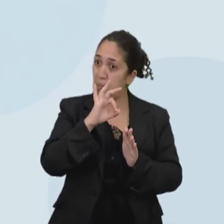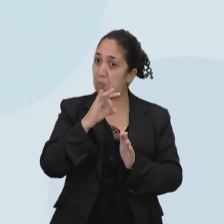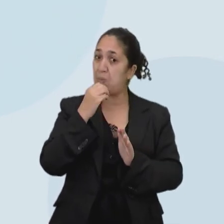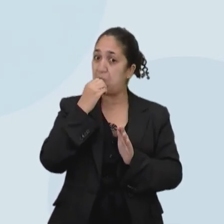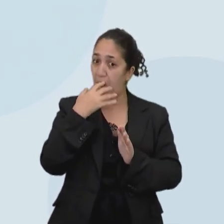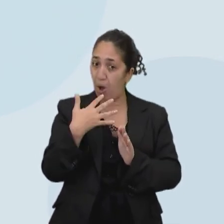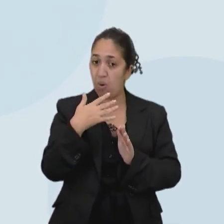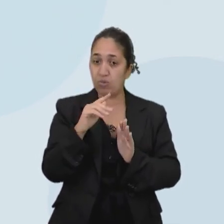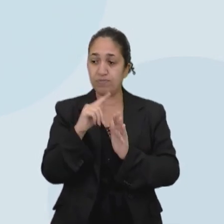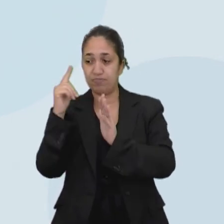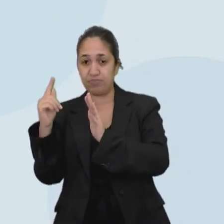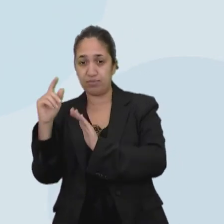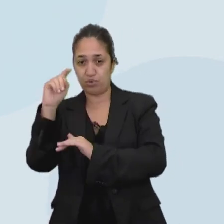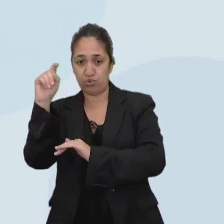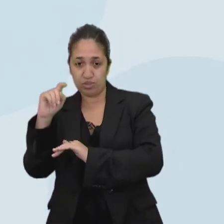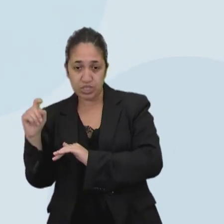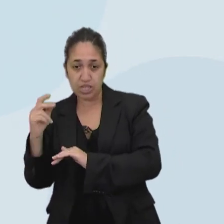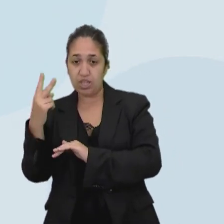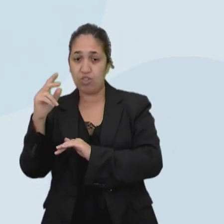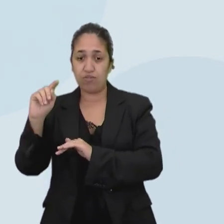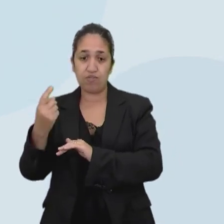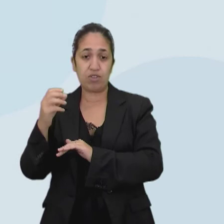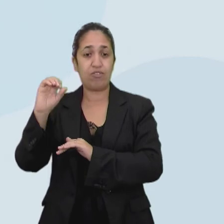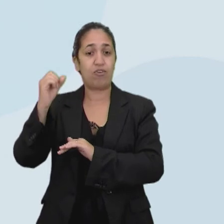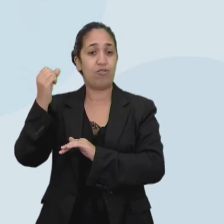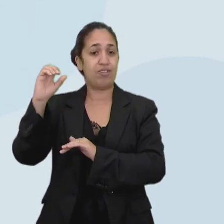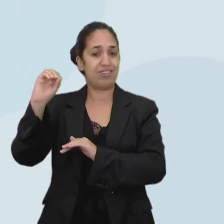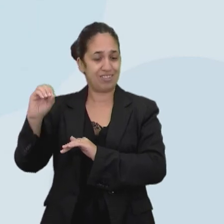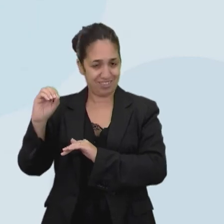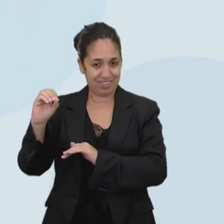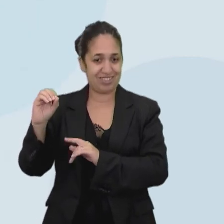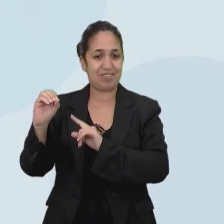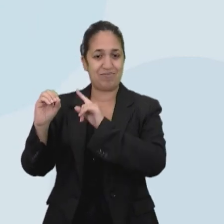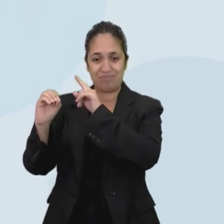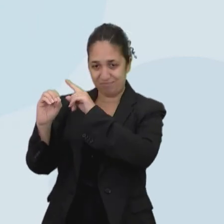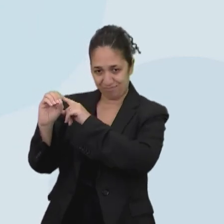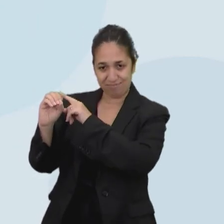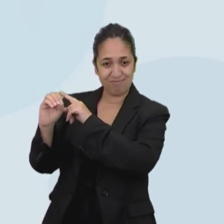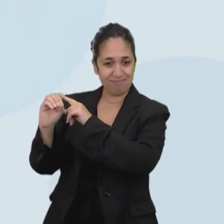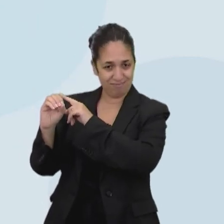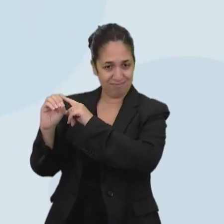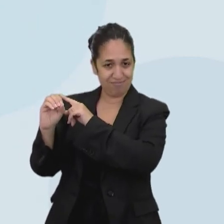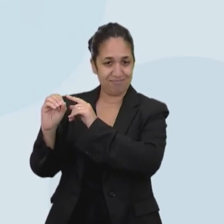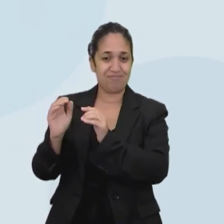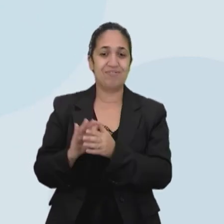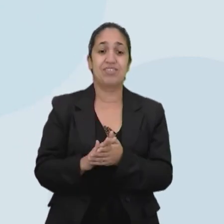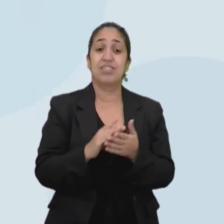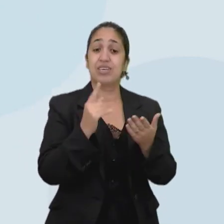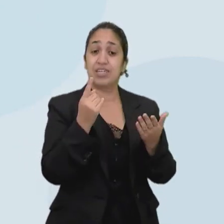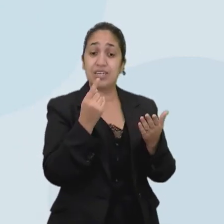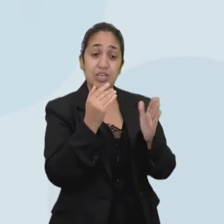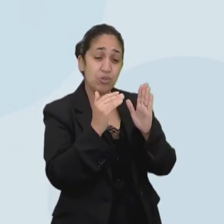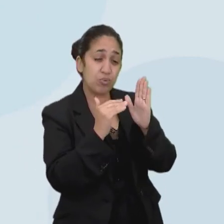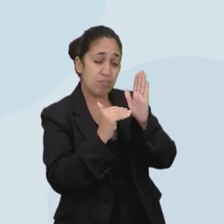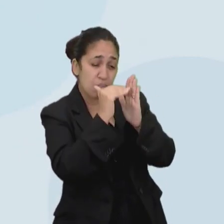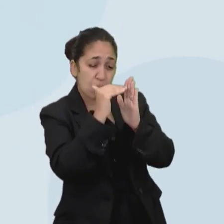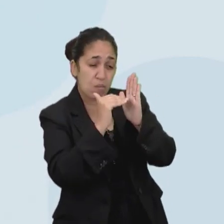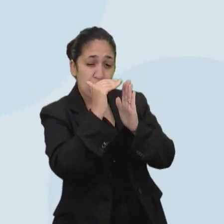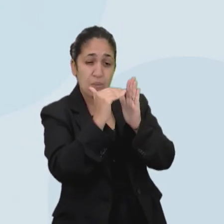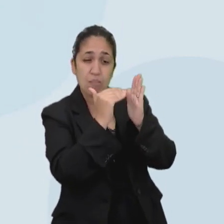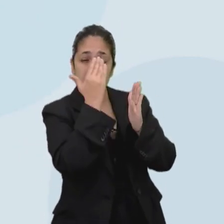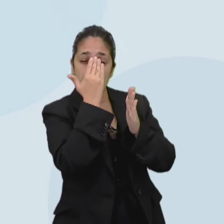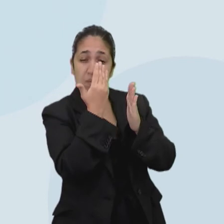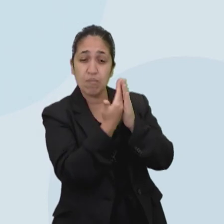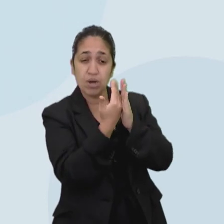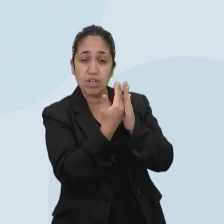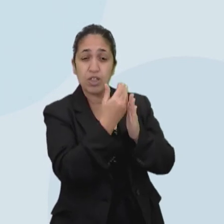significativa, o coeficiente, né, o valor padronizado que você vai usar aí na fórmula é o 2,8%, e uma margem, né, um nível de